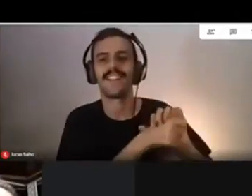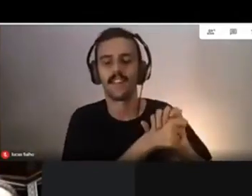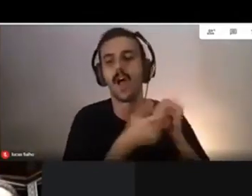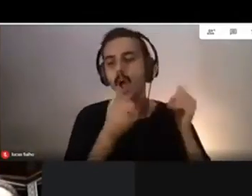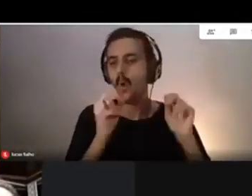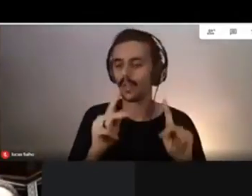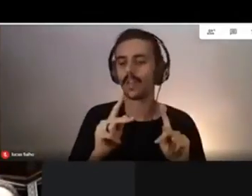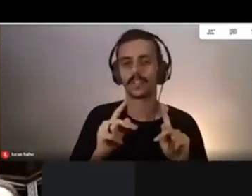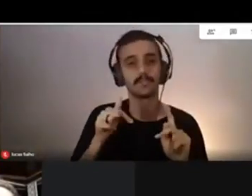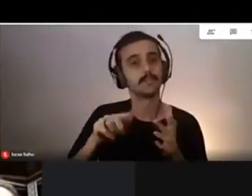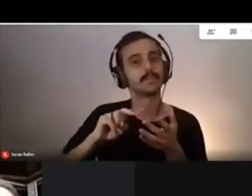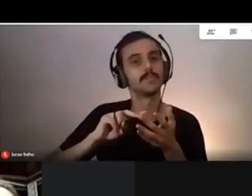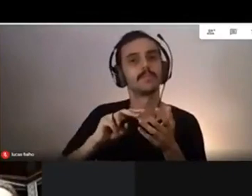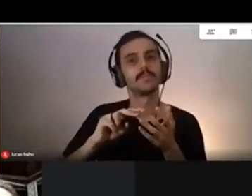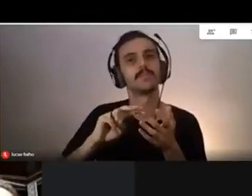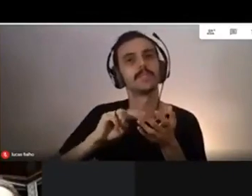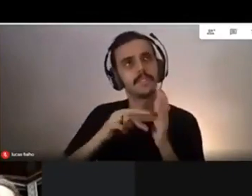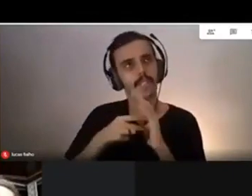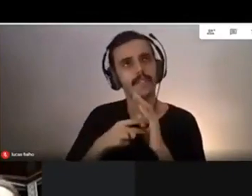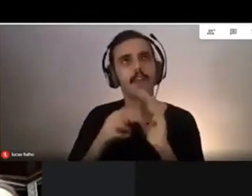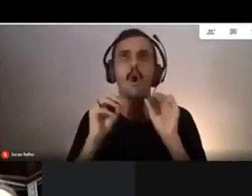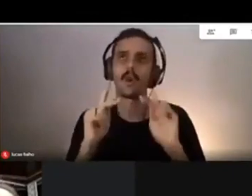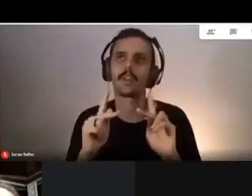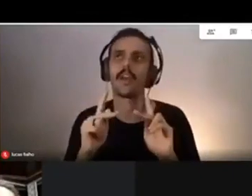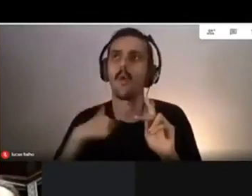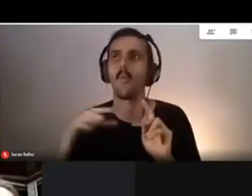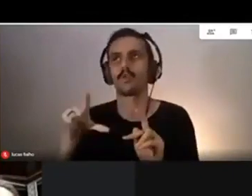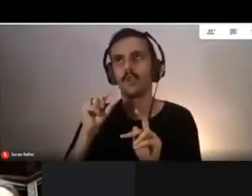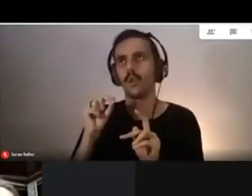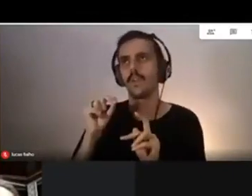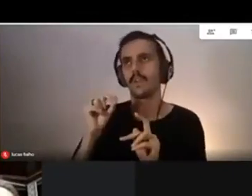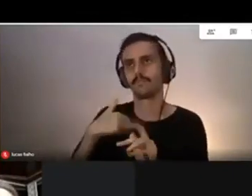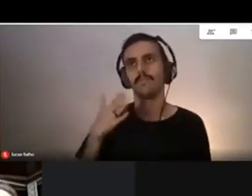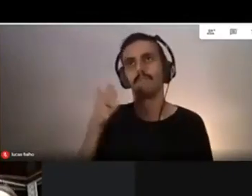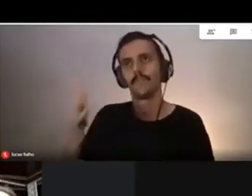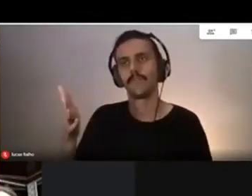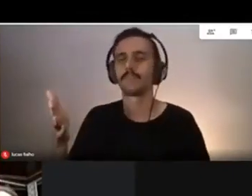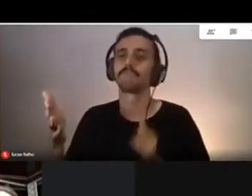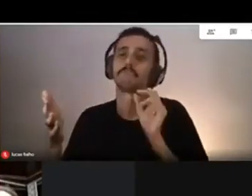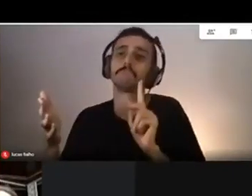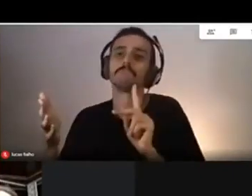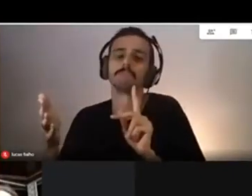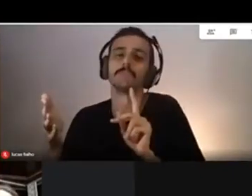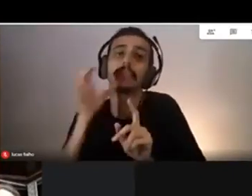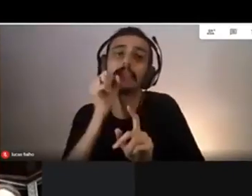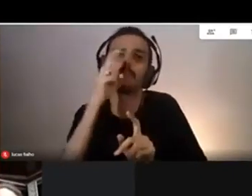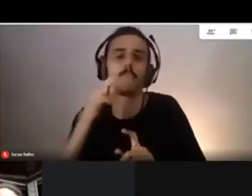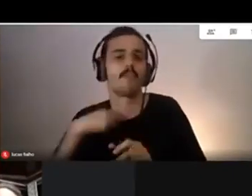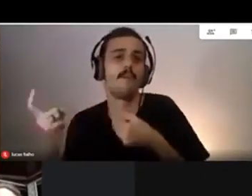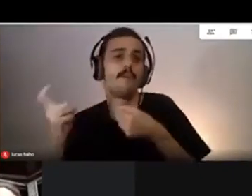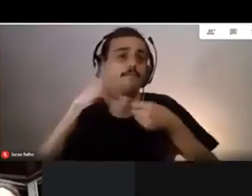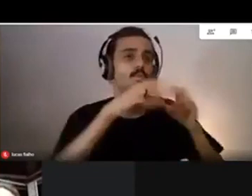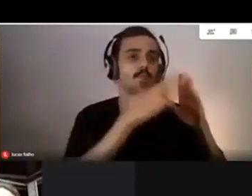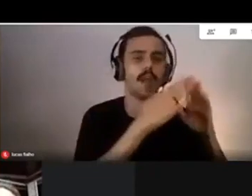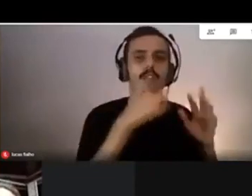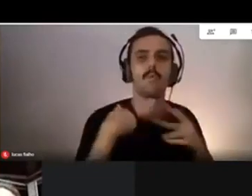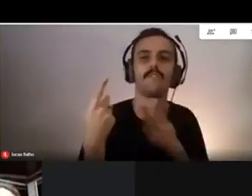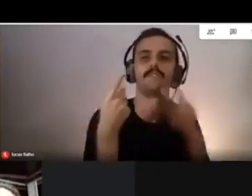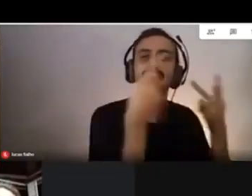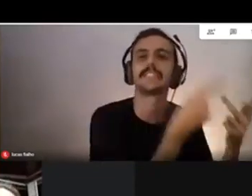eu posso levar o Sam, não posso levar, mas eu posso visitá-lo no final de semana, né? Ou então, como eu posso levar o